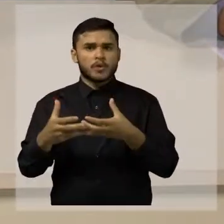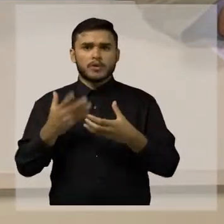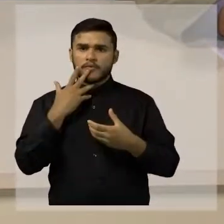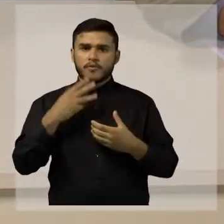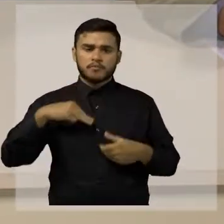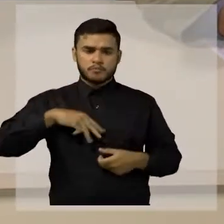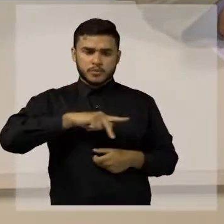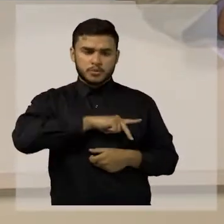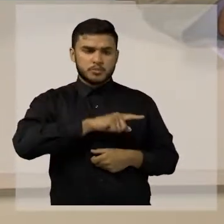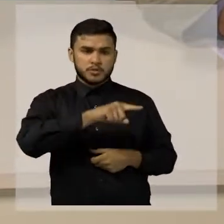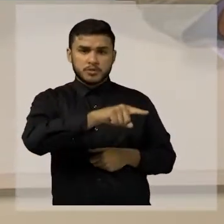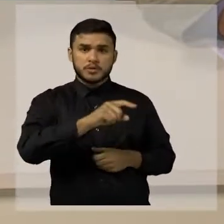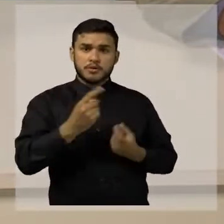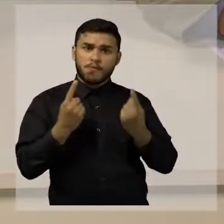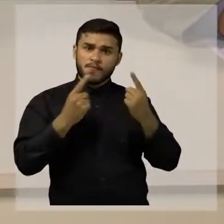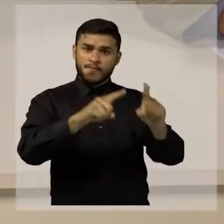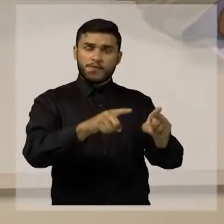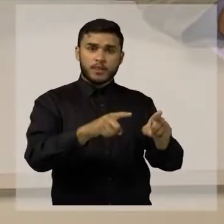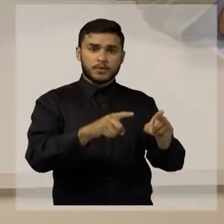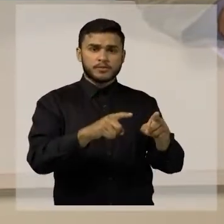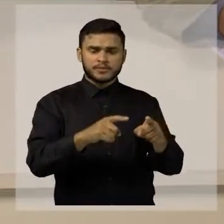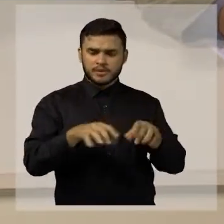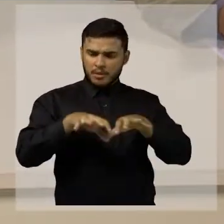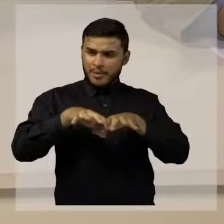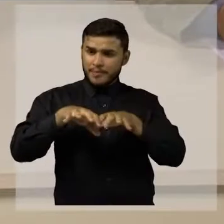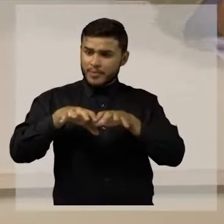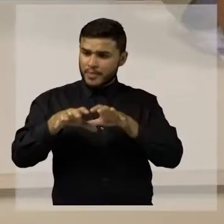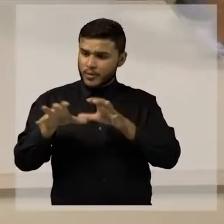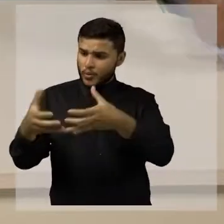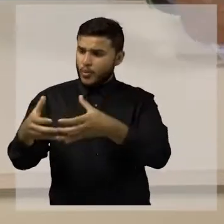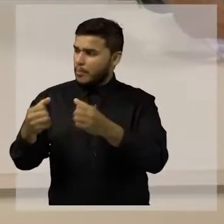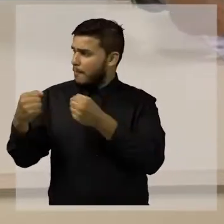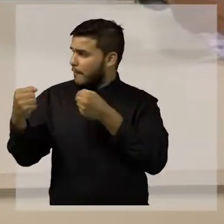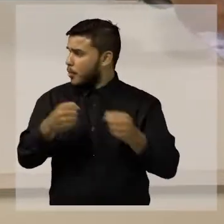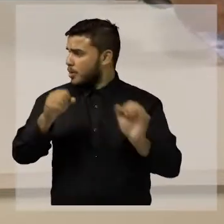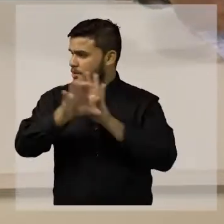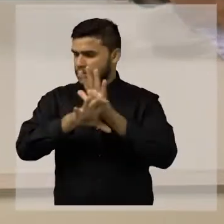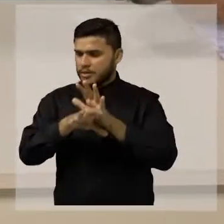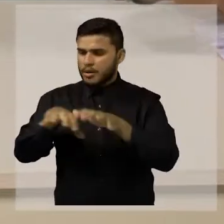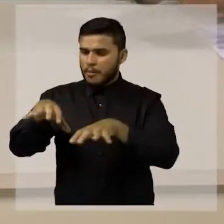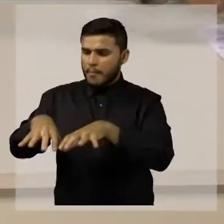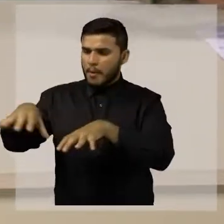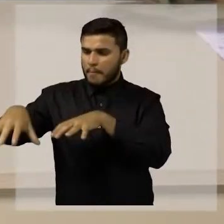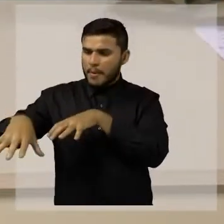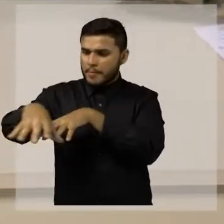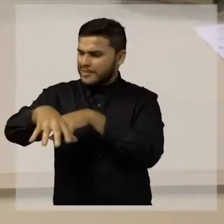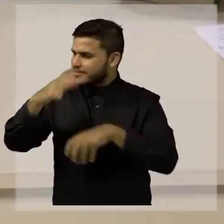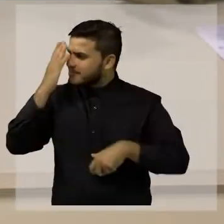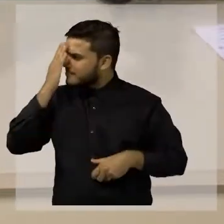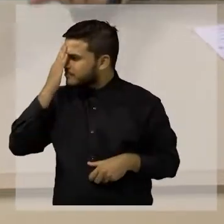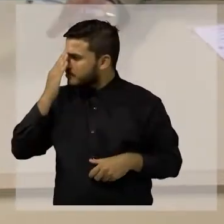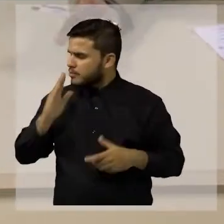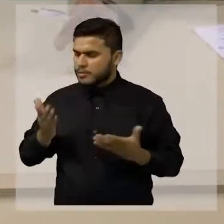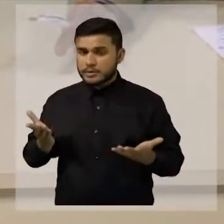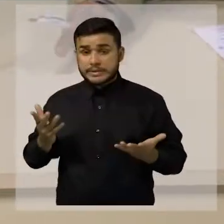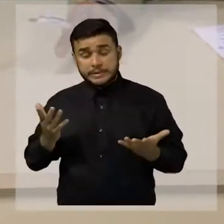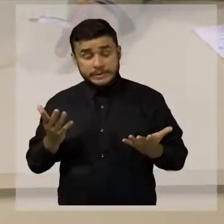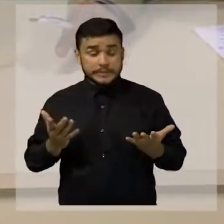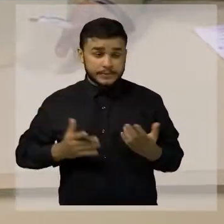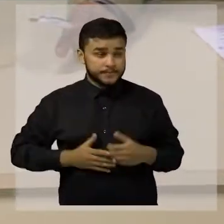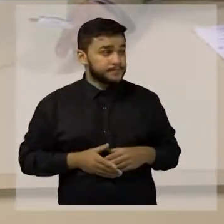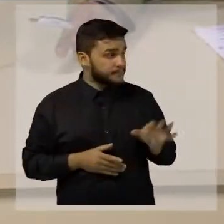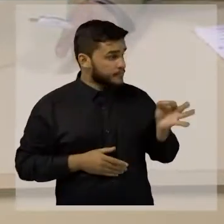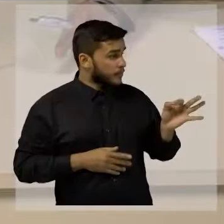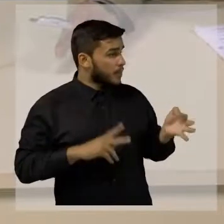que direciona o processo do Lava Jato. E a Procuradoria da República hoje tem debatido com o